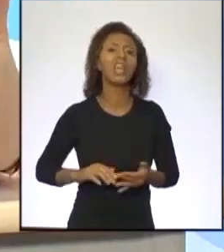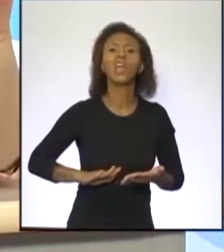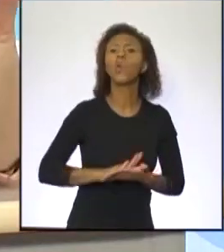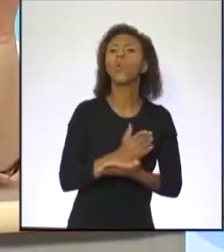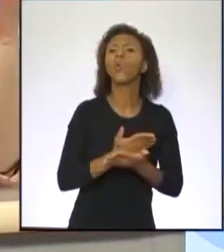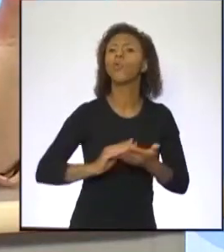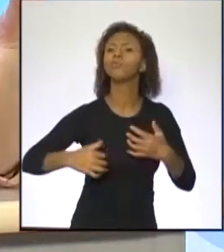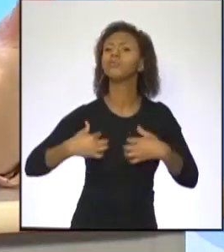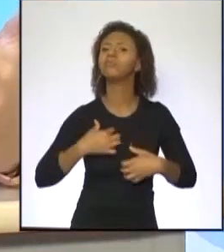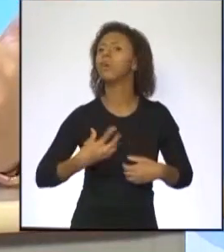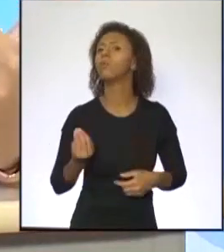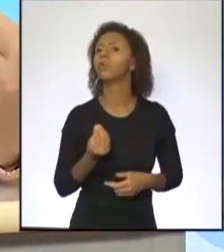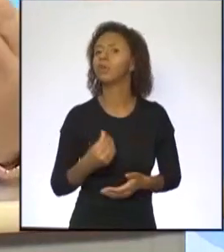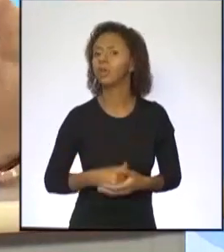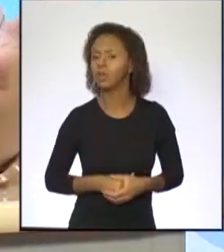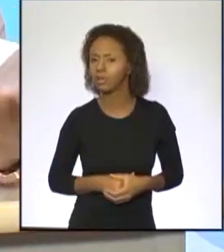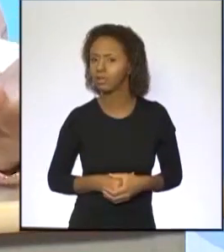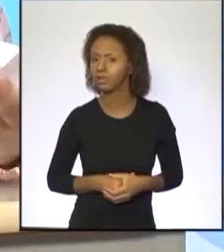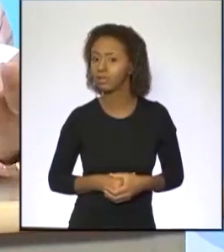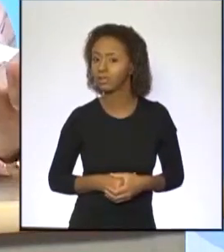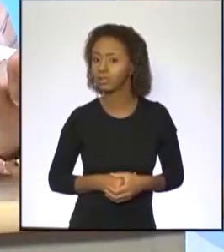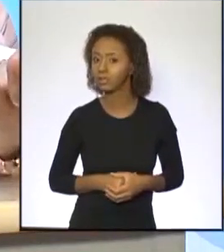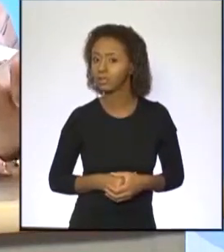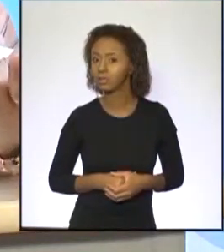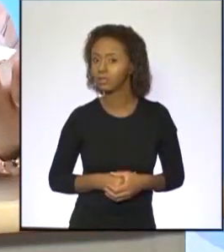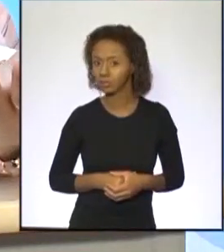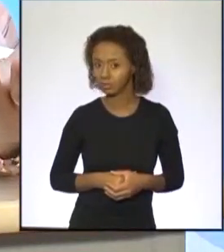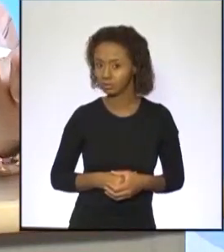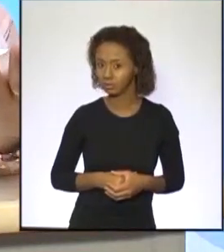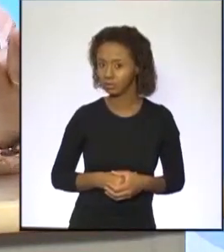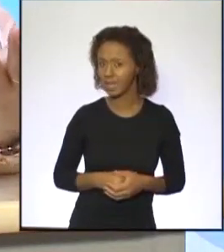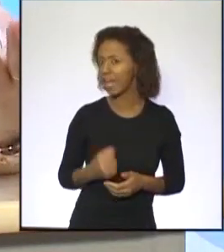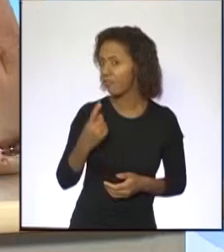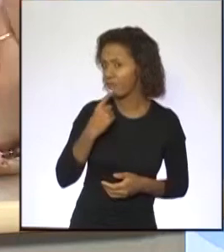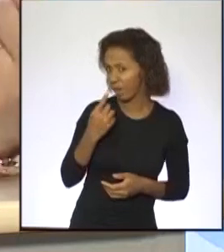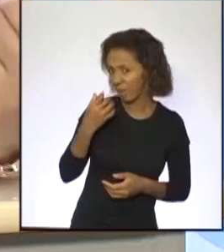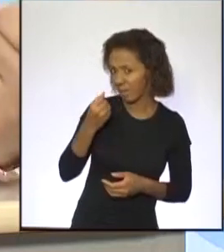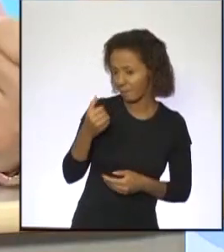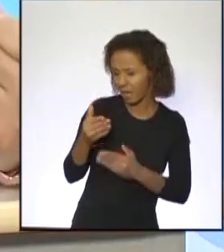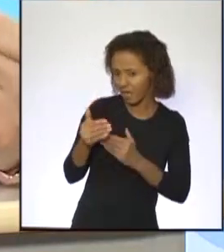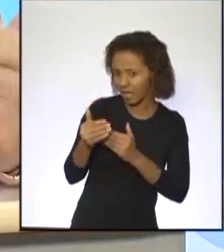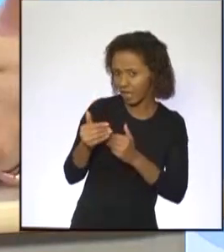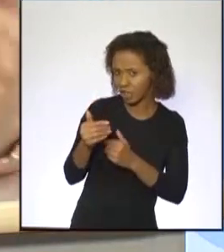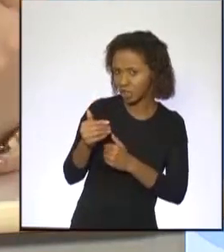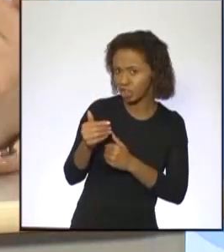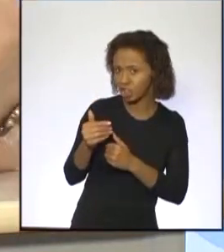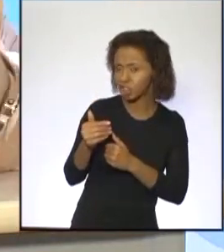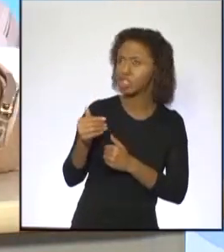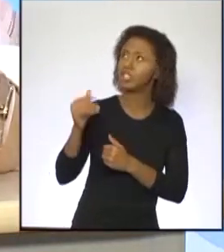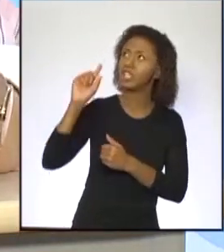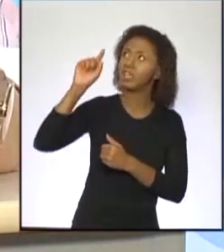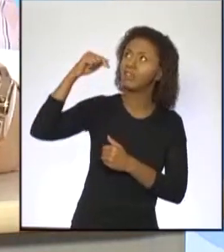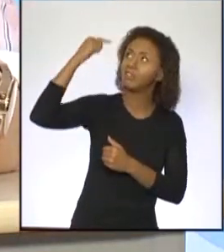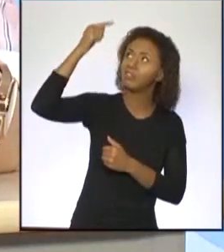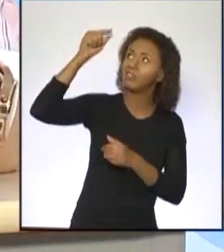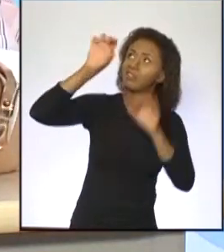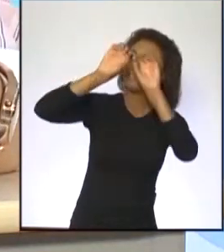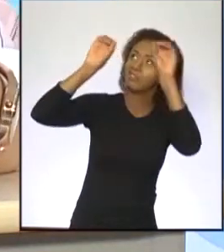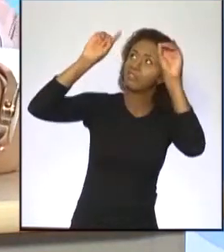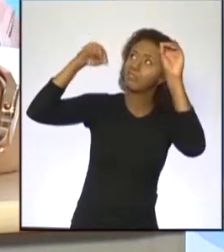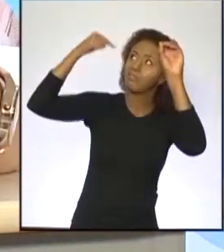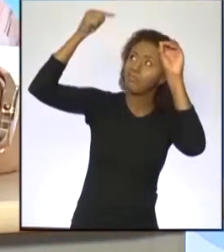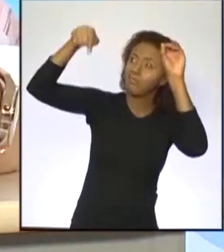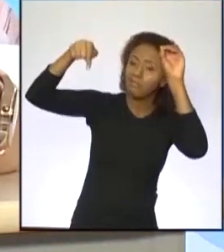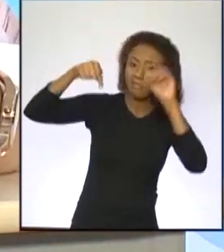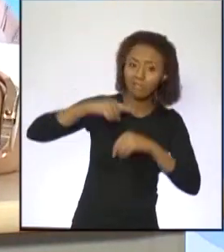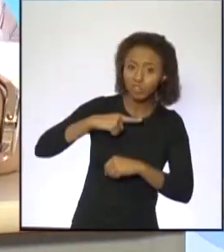que originou o incômodo para os outros passageiros? Era aquela caixinha vermelha e branca que estava pendurada? Isso você vai encontrar no